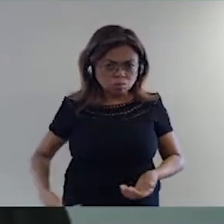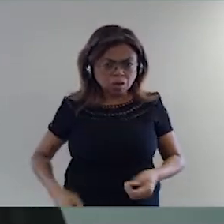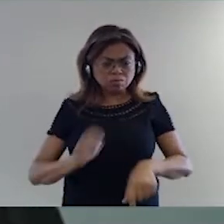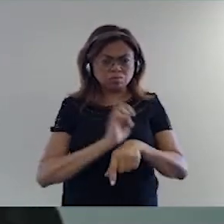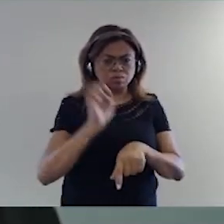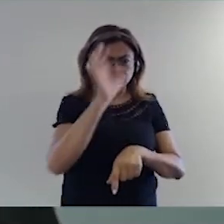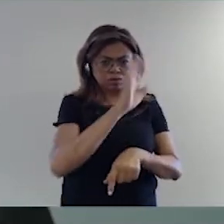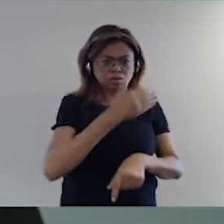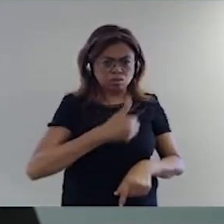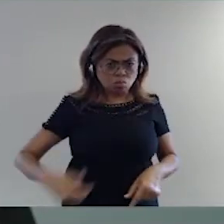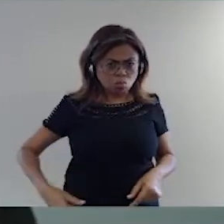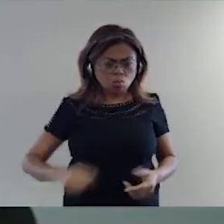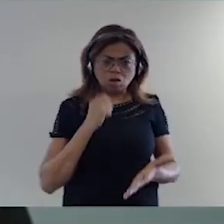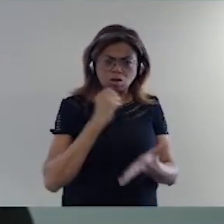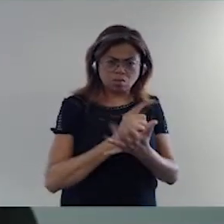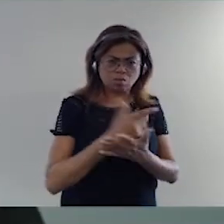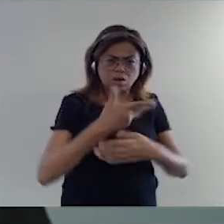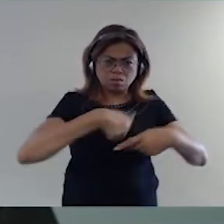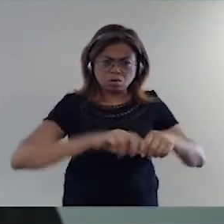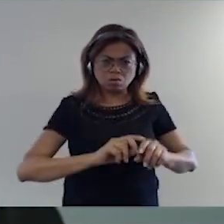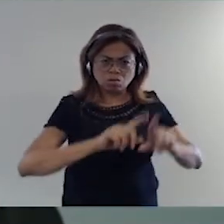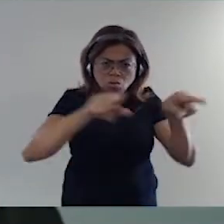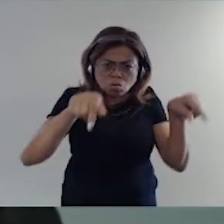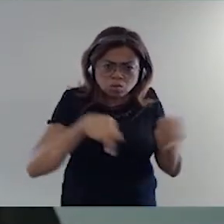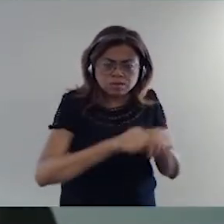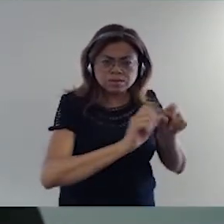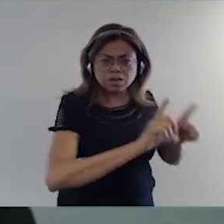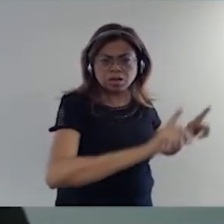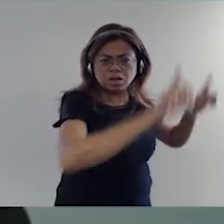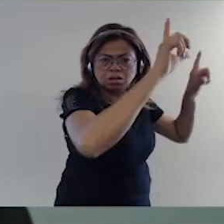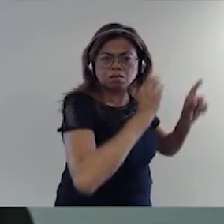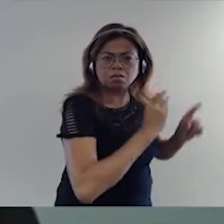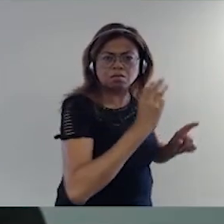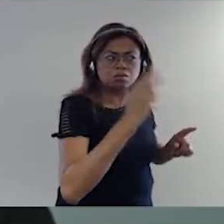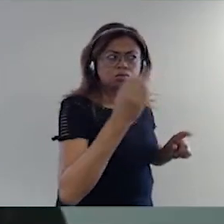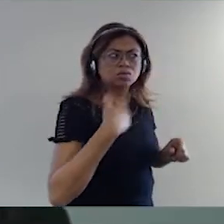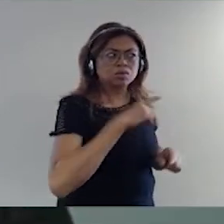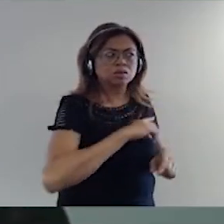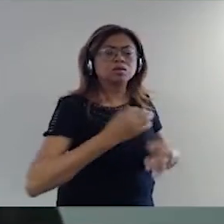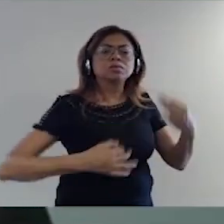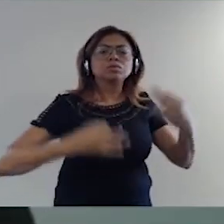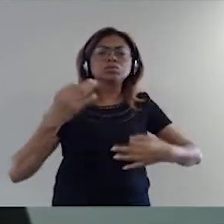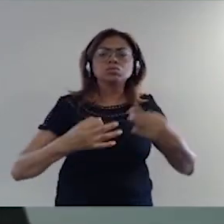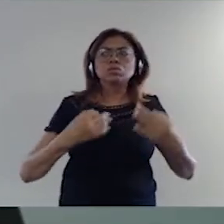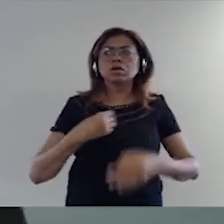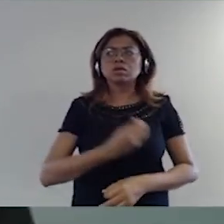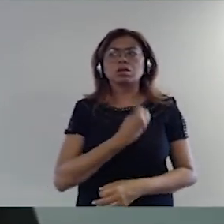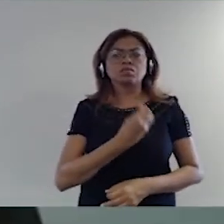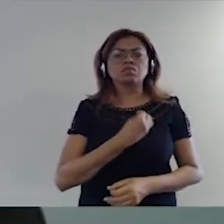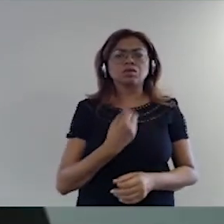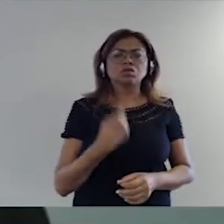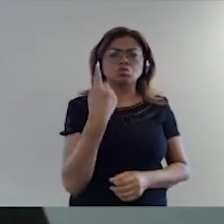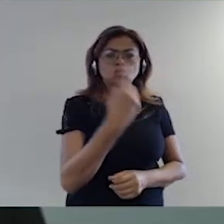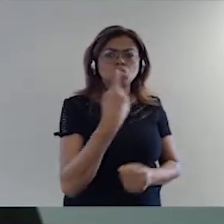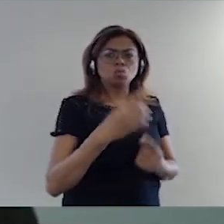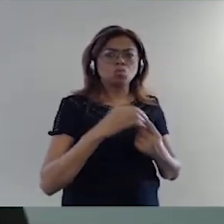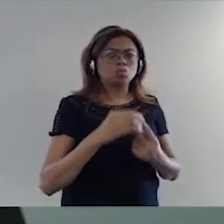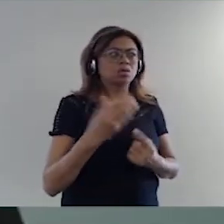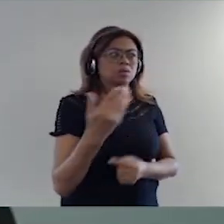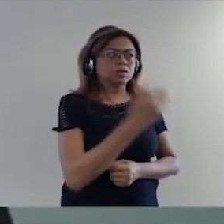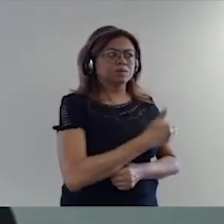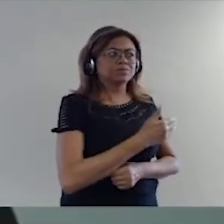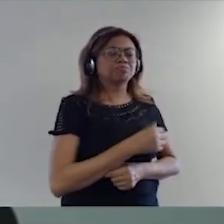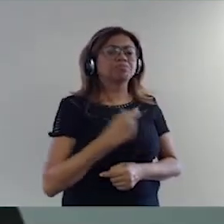sala virtual, estava num momento solene, que estava sendo julgada a vida de uma pessoa, o patrimônio